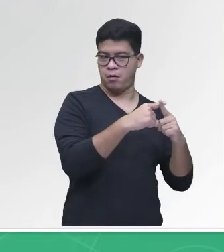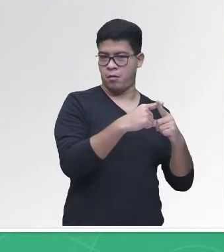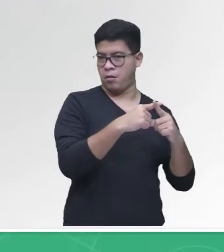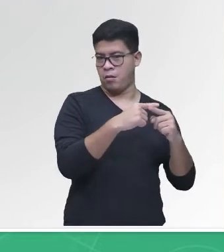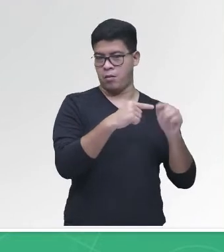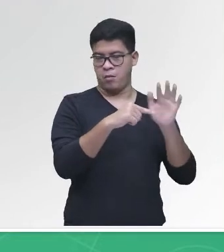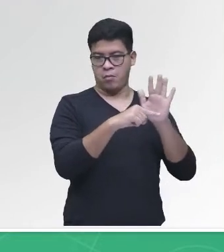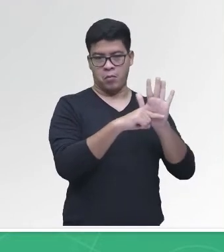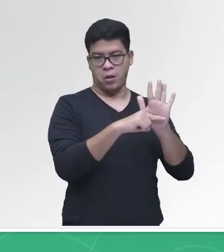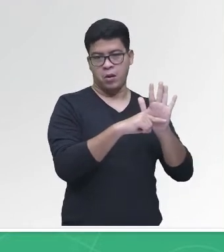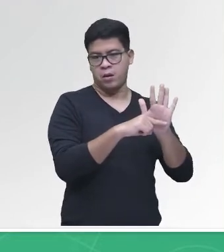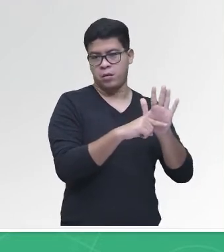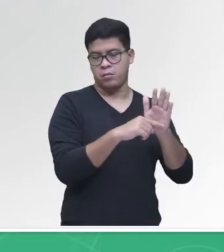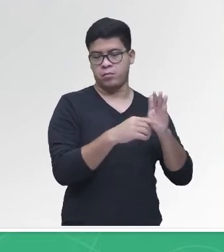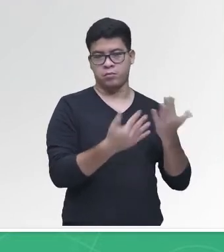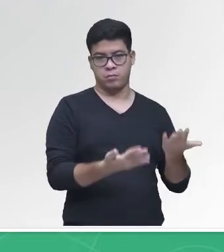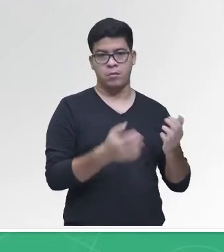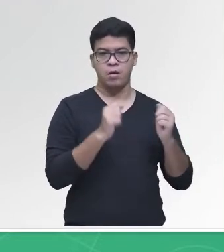tem